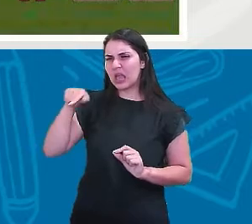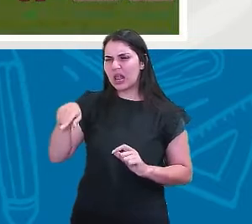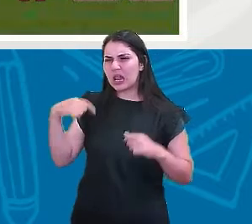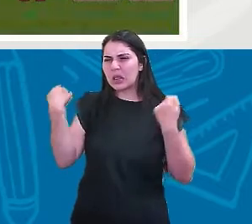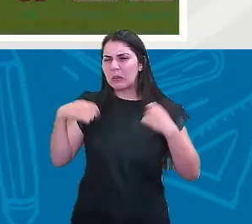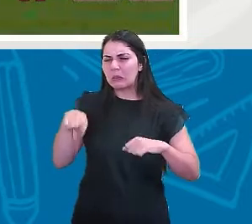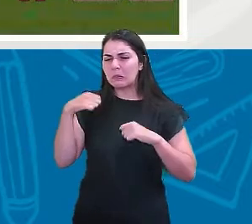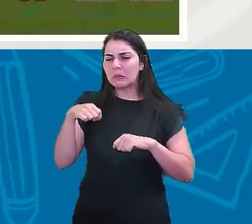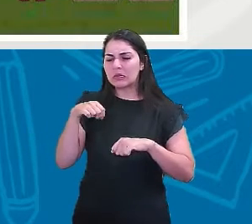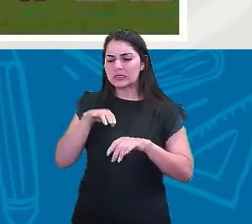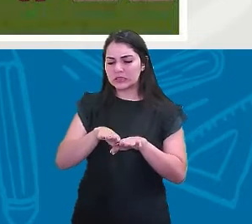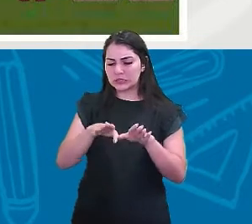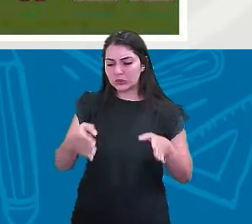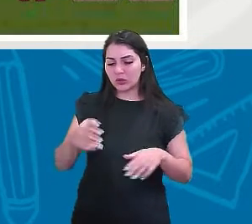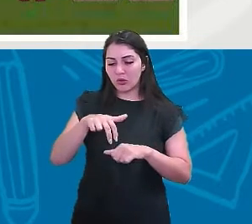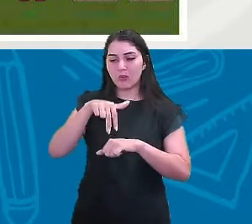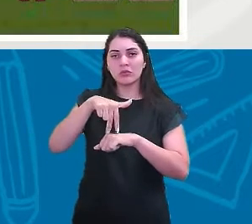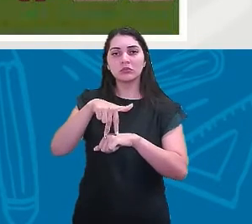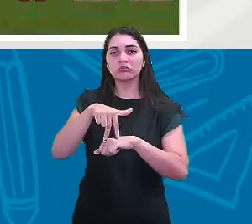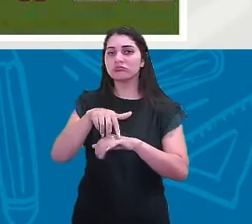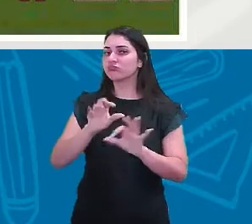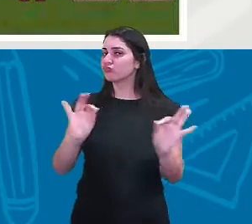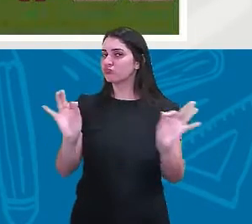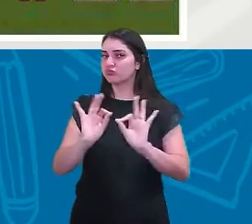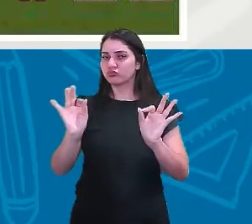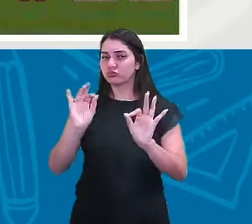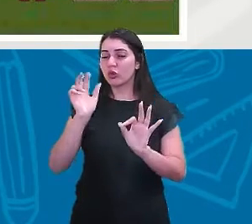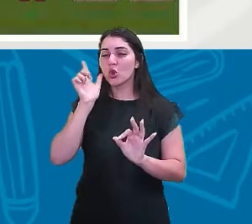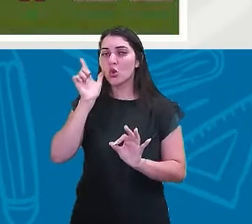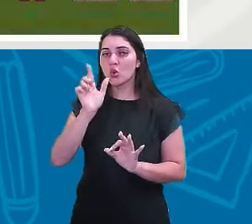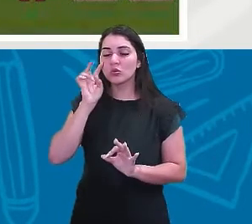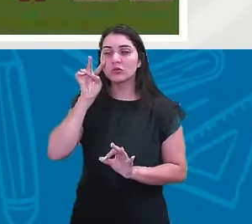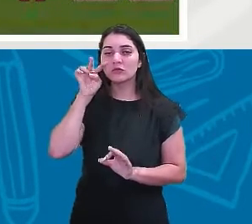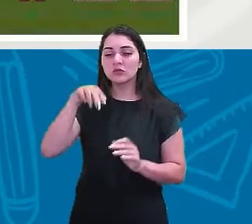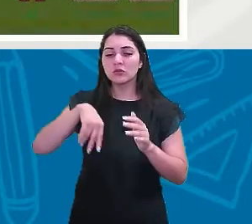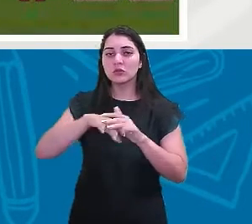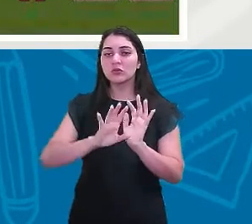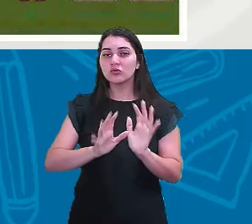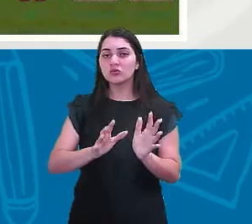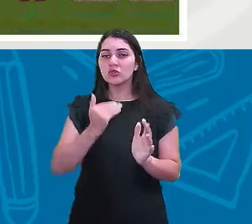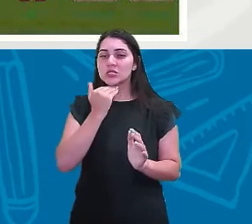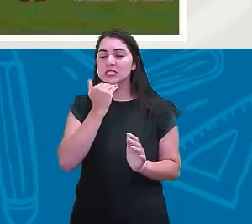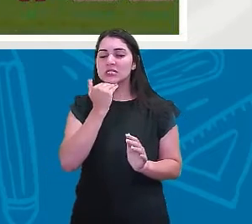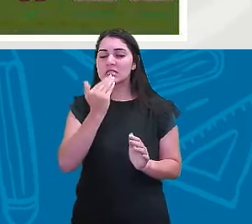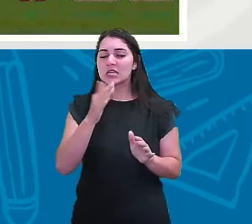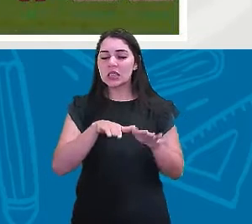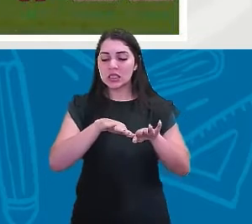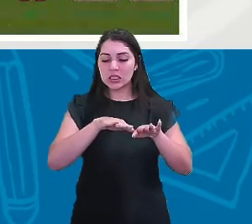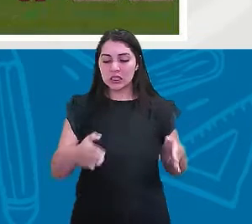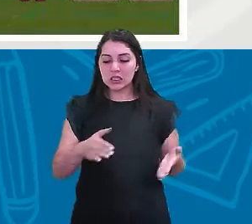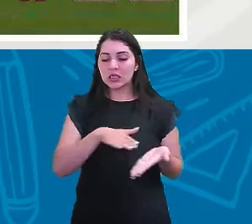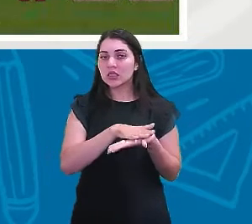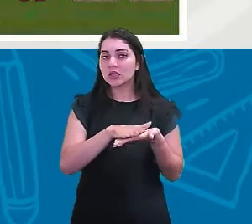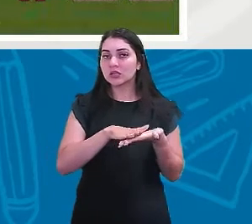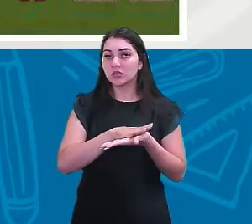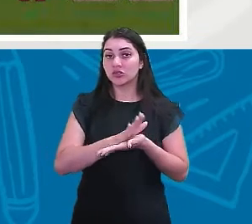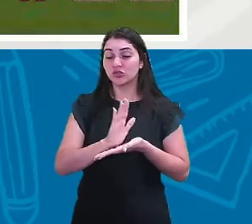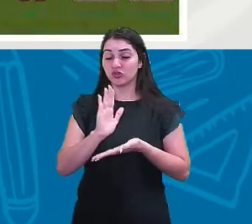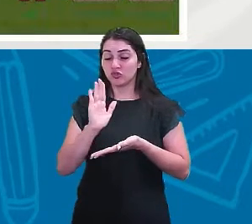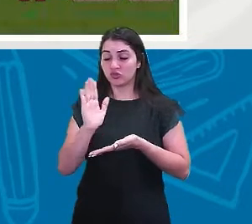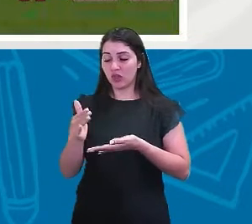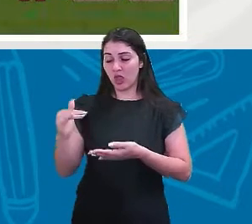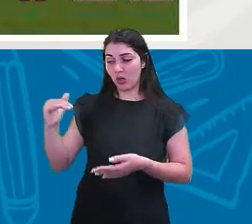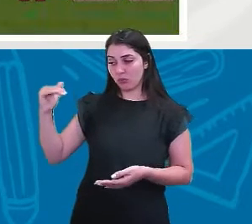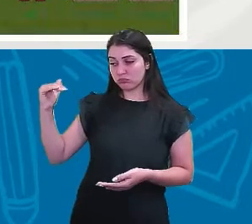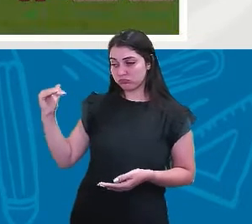para poder subir? Não, ele não precisa, porque ele consegue visualizar o jogo sem nenhum apoio. Já o menino